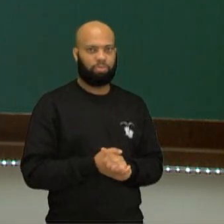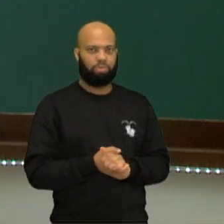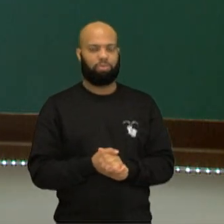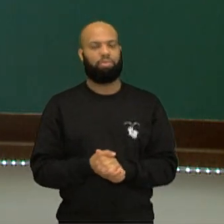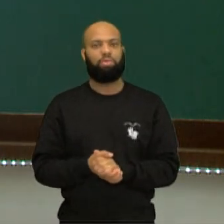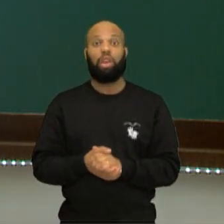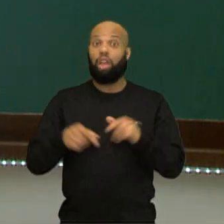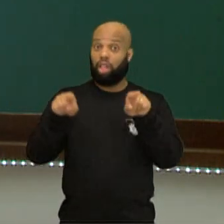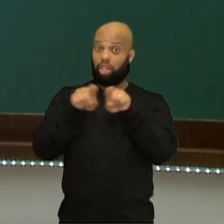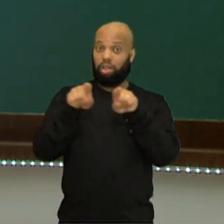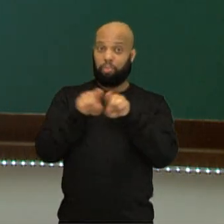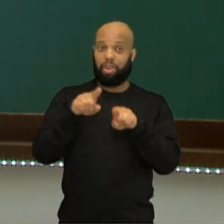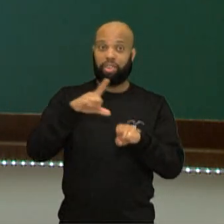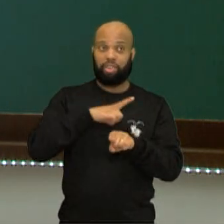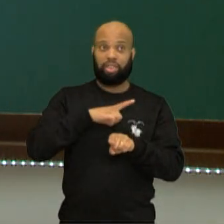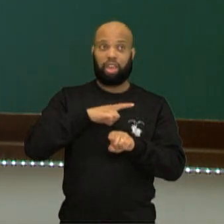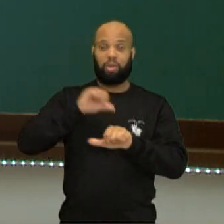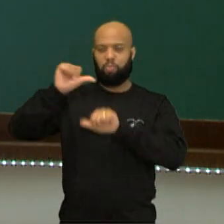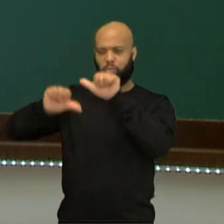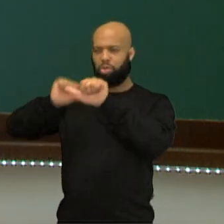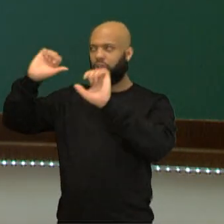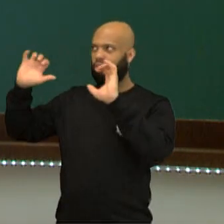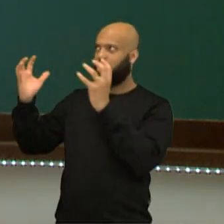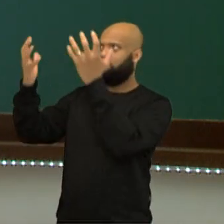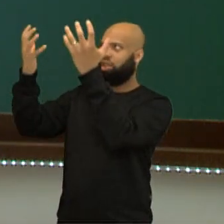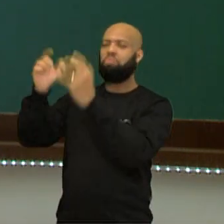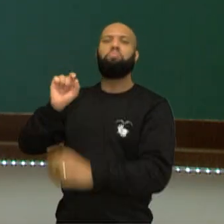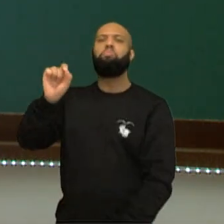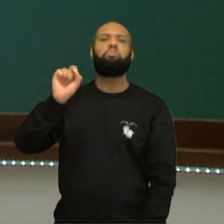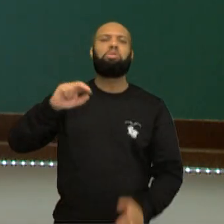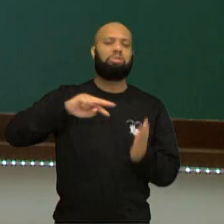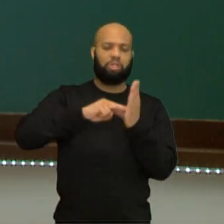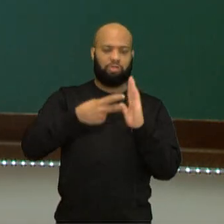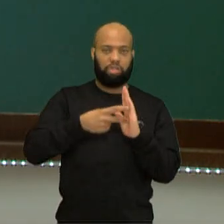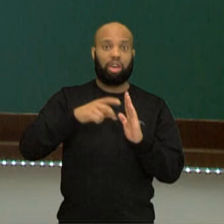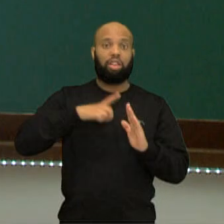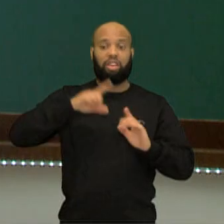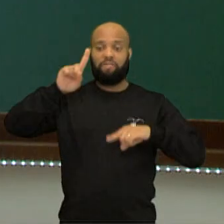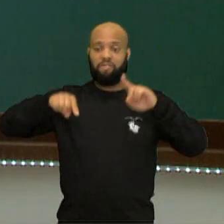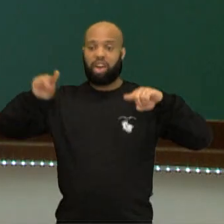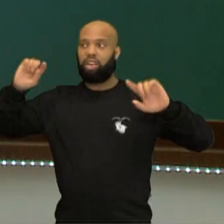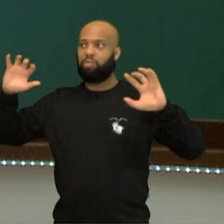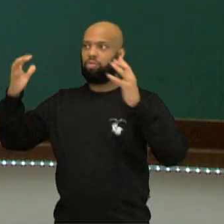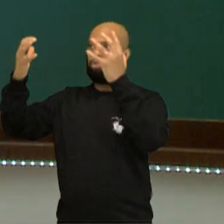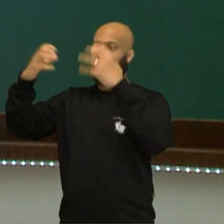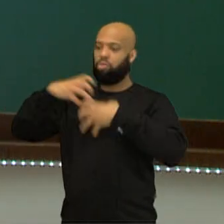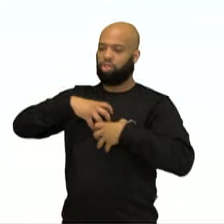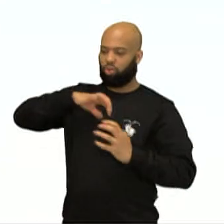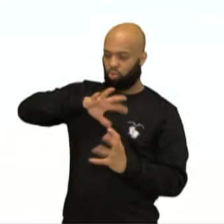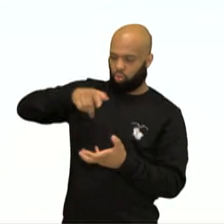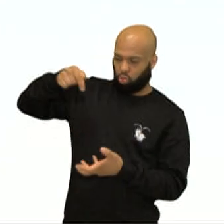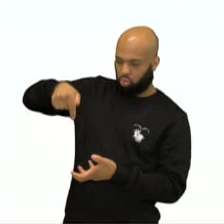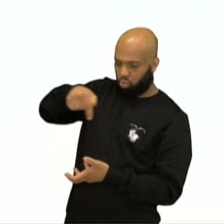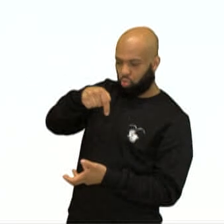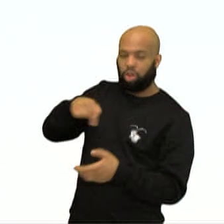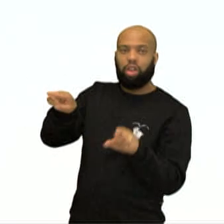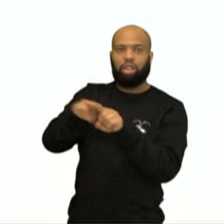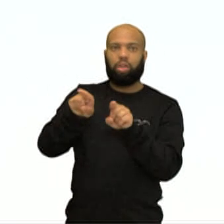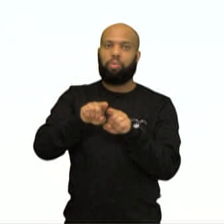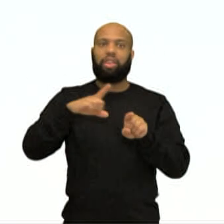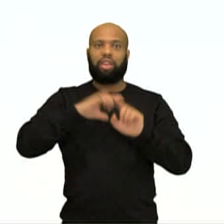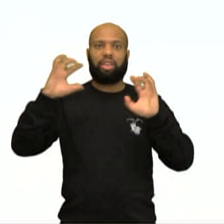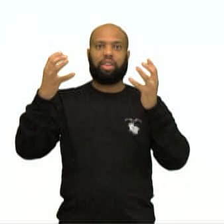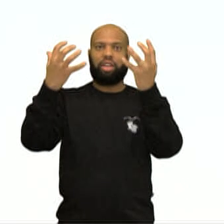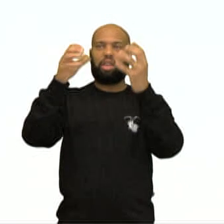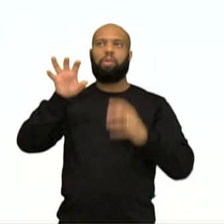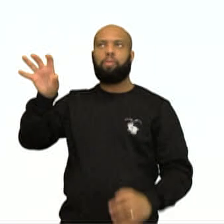que a gente tem a ideia de mudanças climáticas, que se refere à variação do clima em escala global ou dos climas regionais da Terra